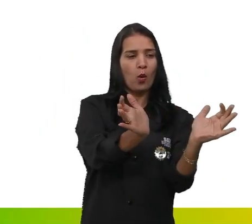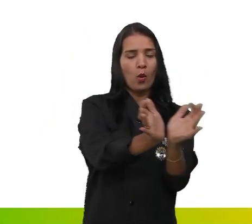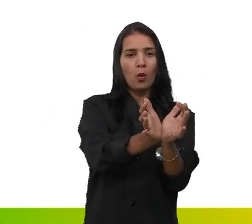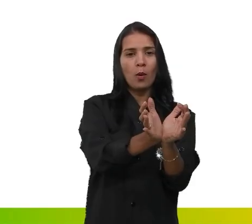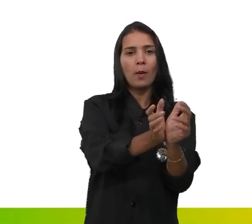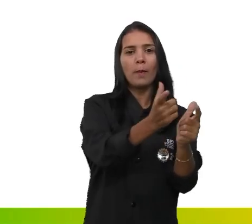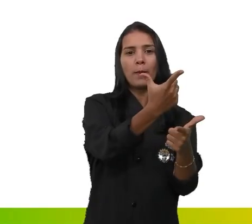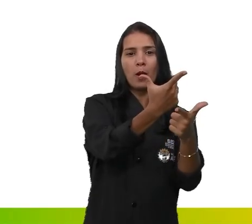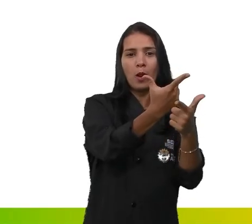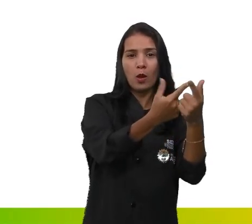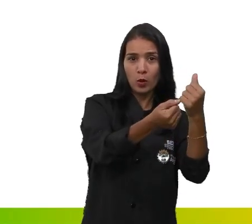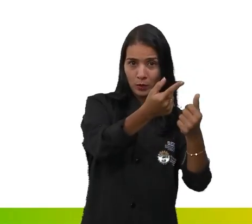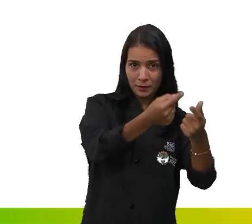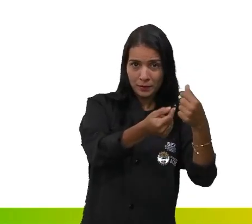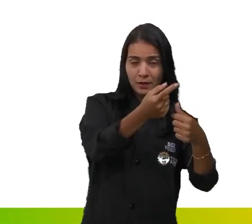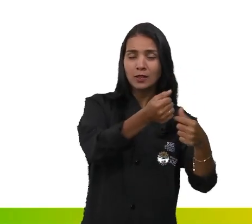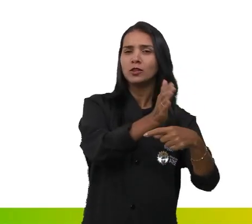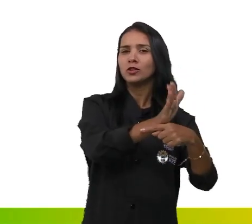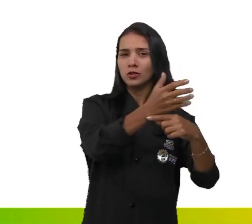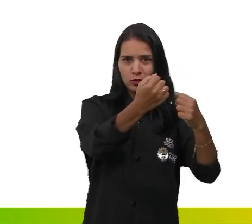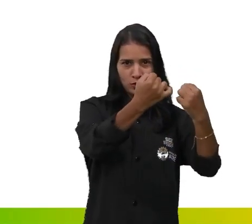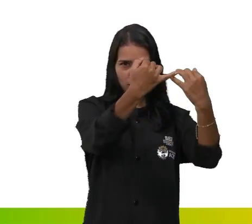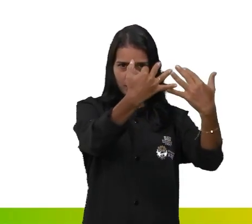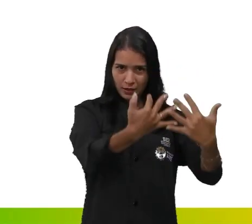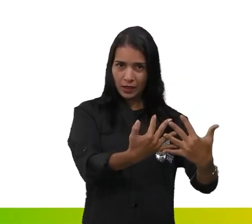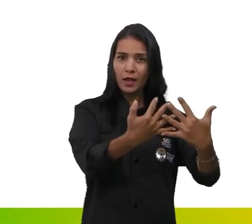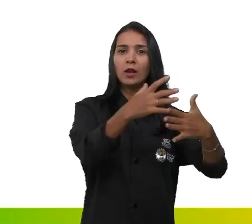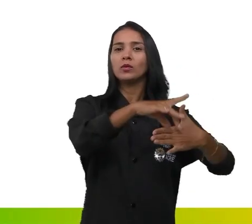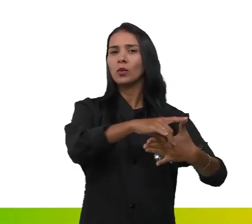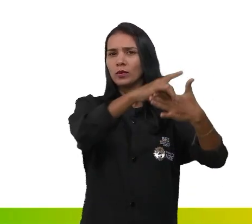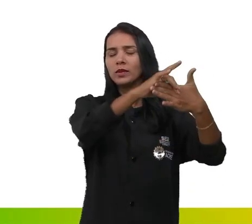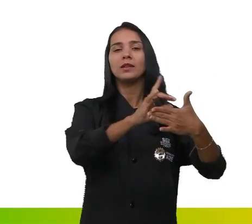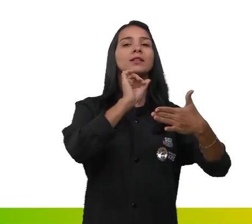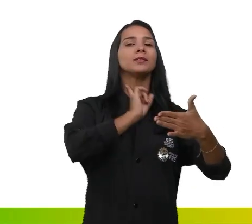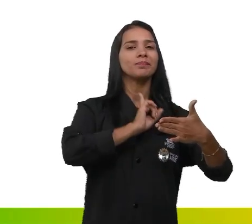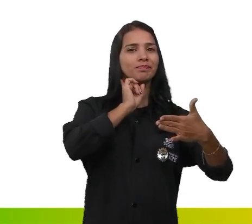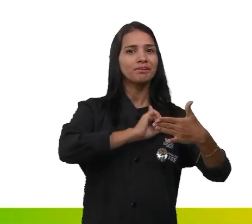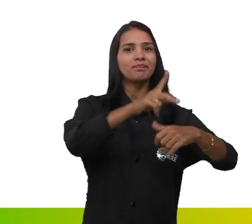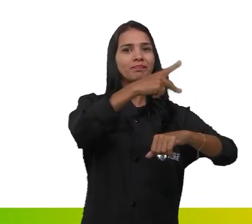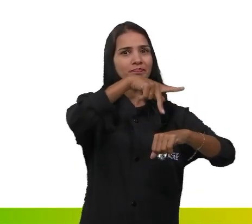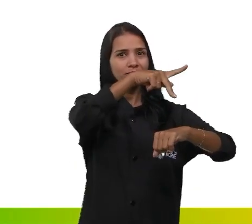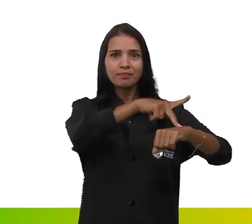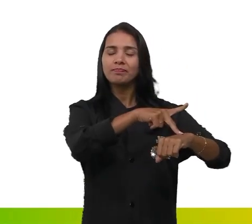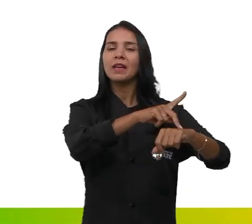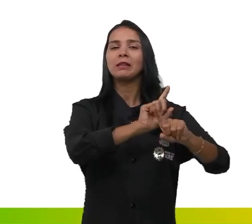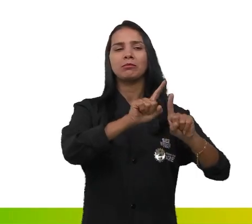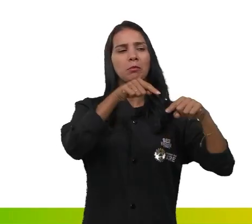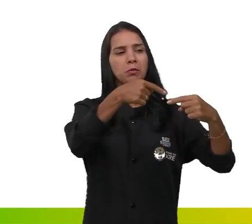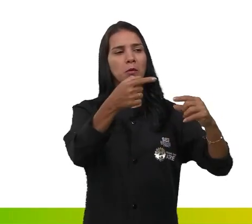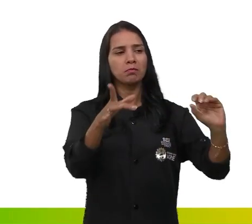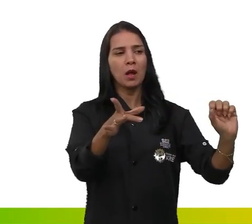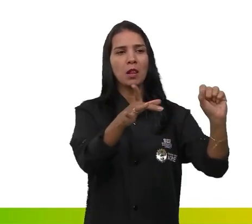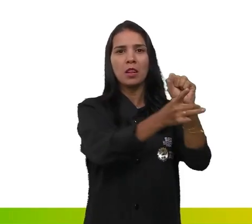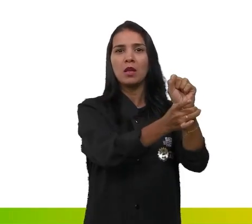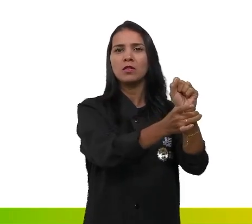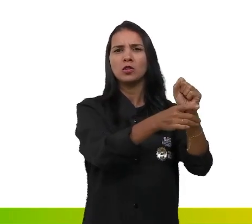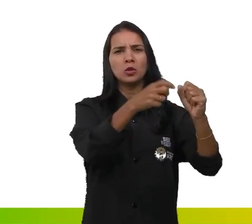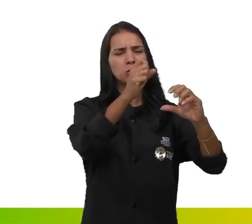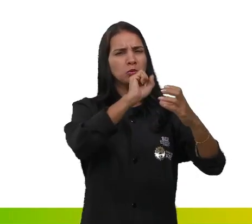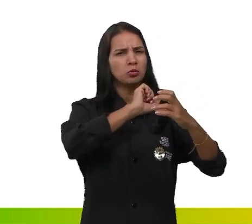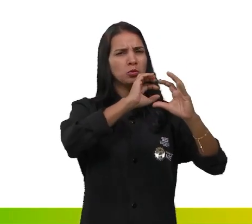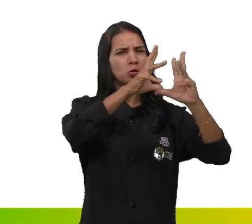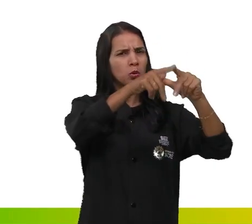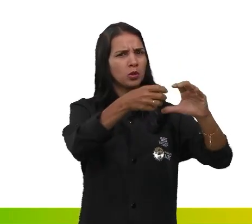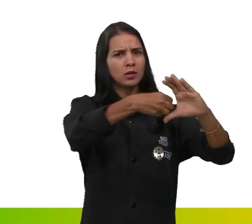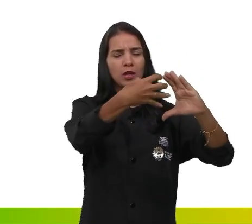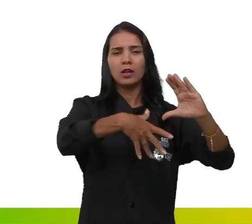eu já venho falando ao longo da aula, liderado pelos Estados Unidos, que defendia todas aquelas características que eu já falei para